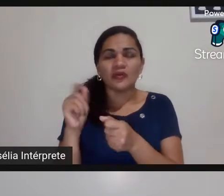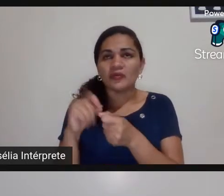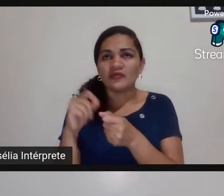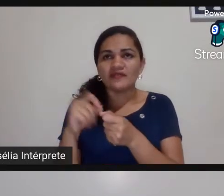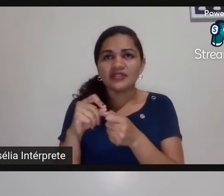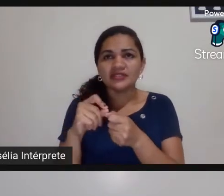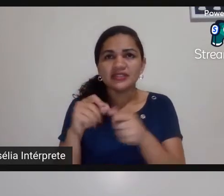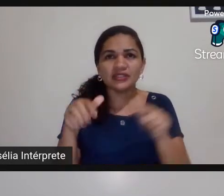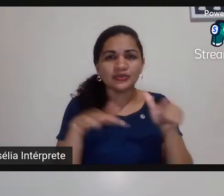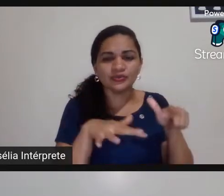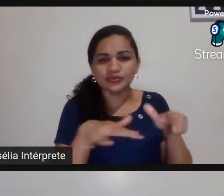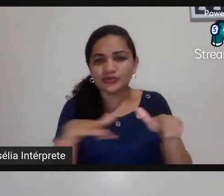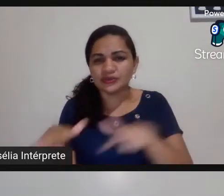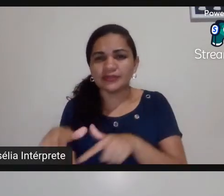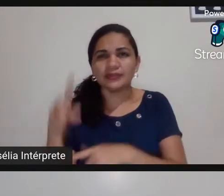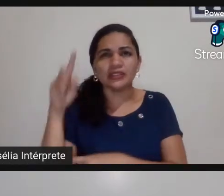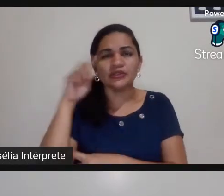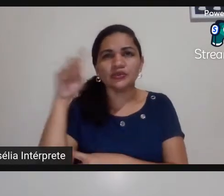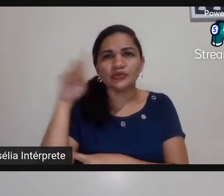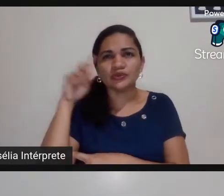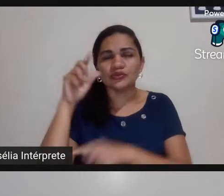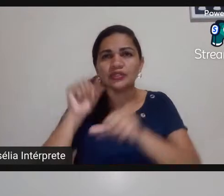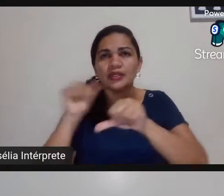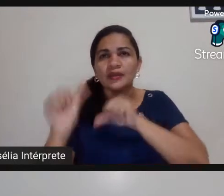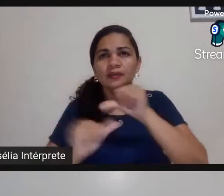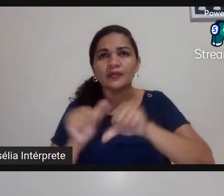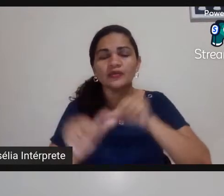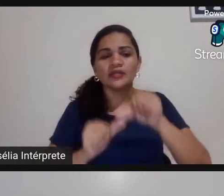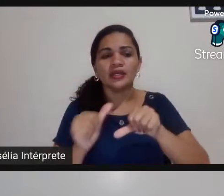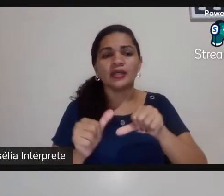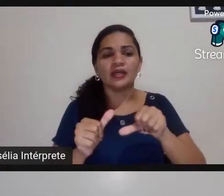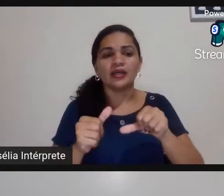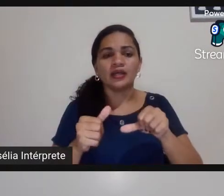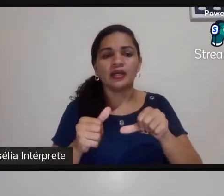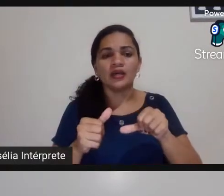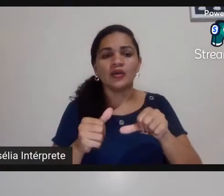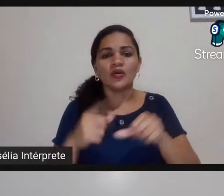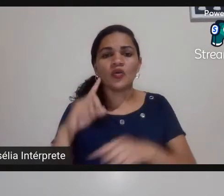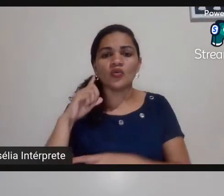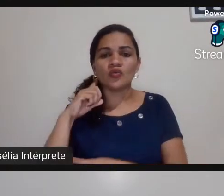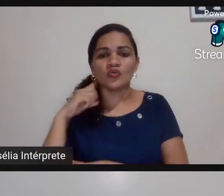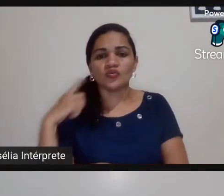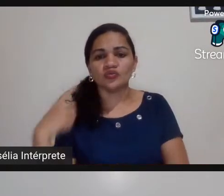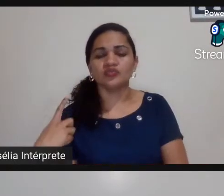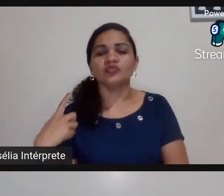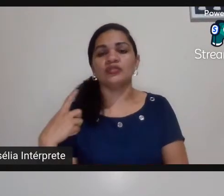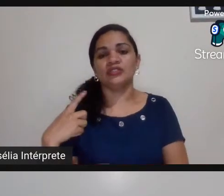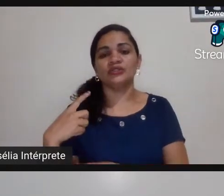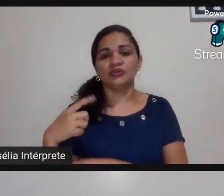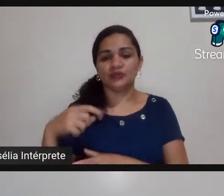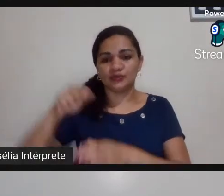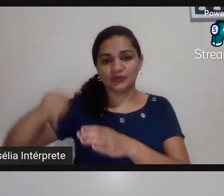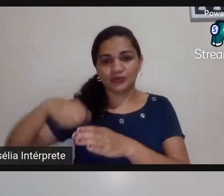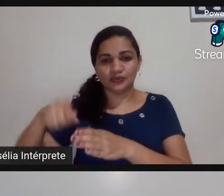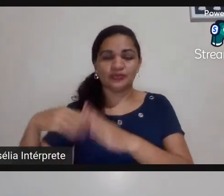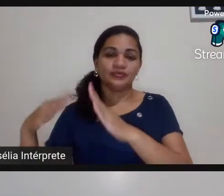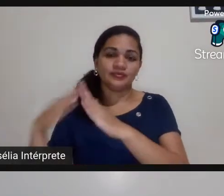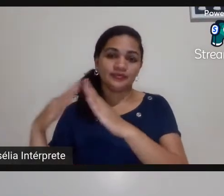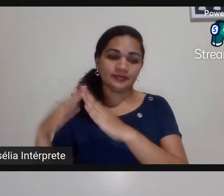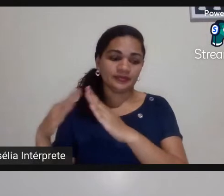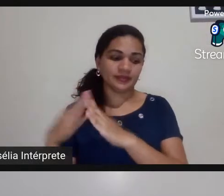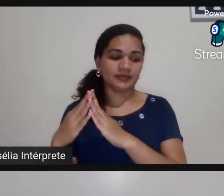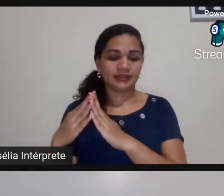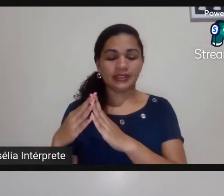vezes ao longo do dia ela tinha que trocar o seu lixo por exemplo da cozinha né ficando dentro de casa a gente vê que